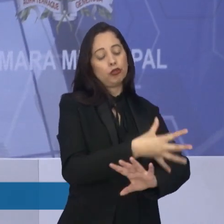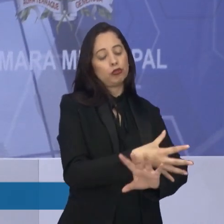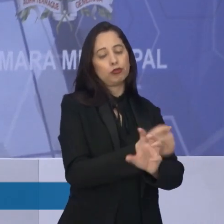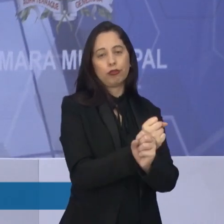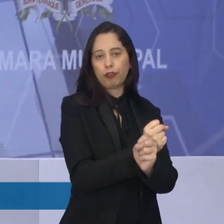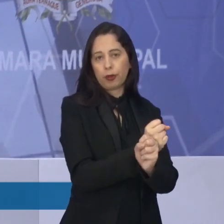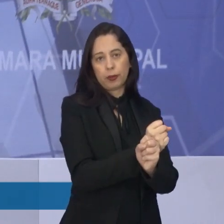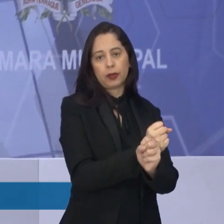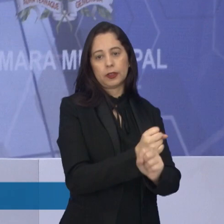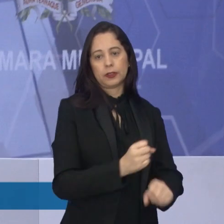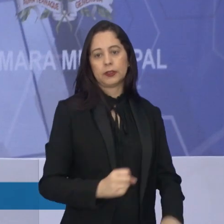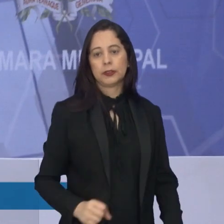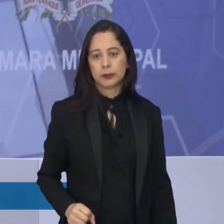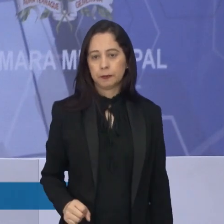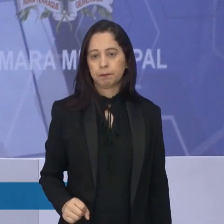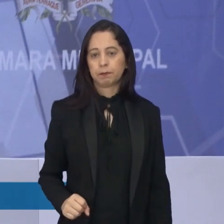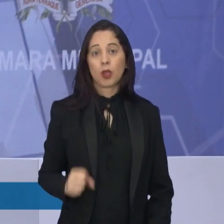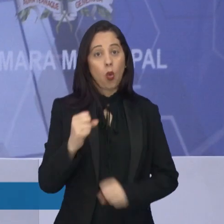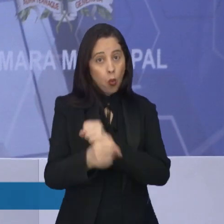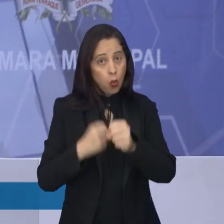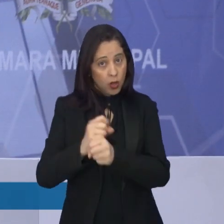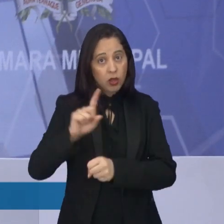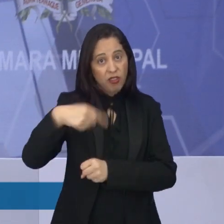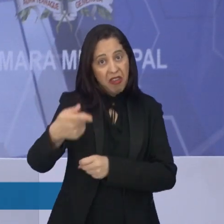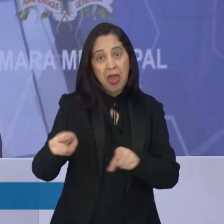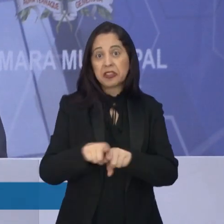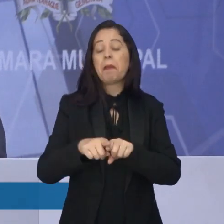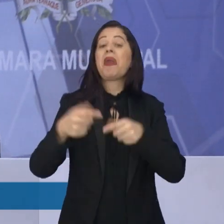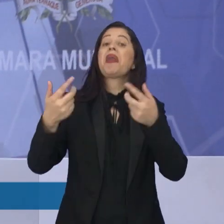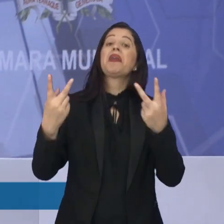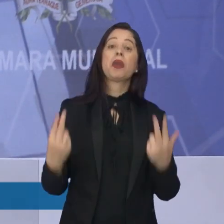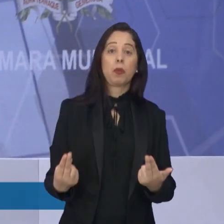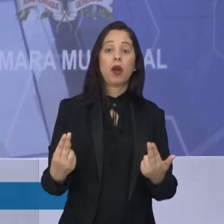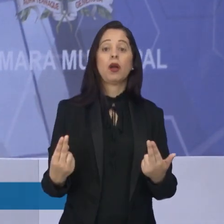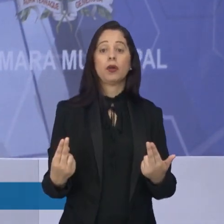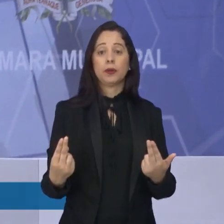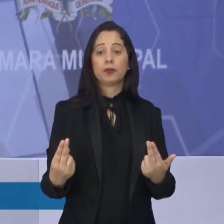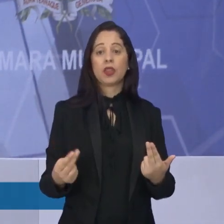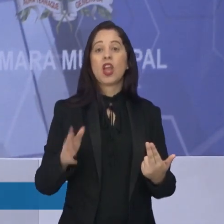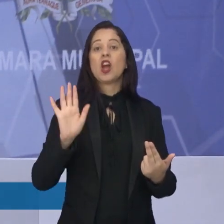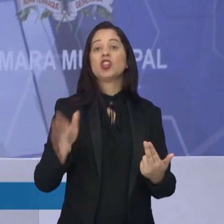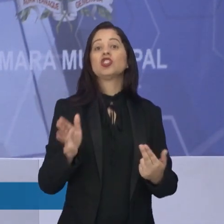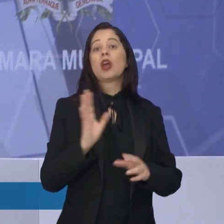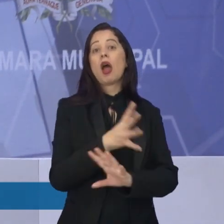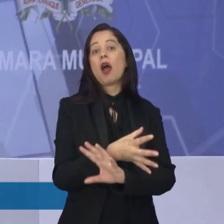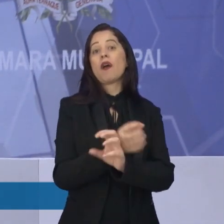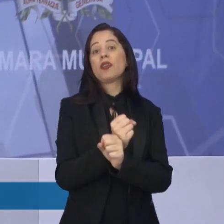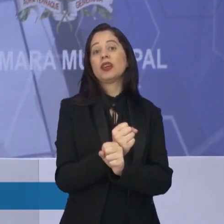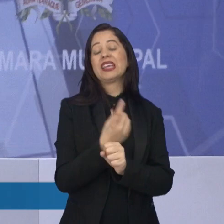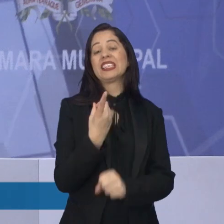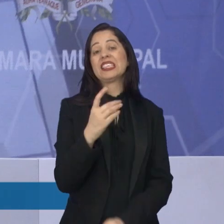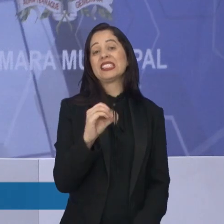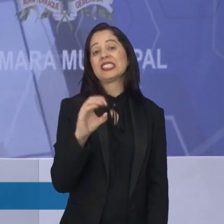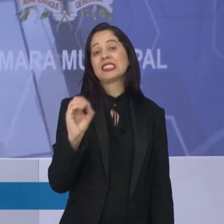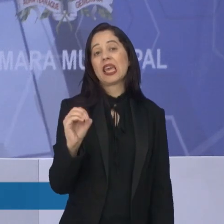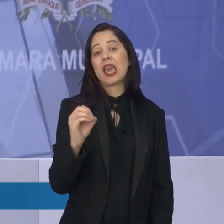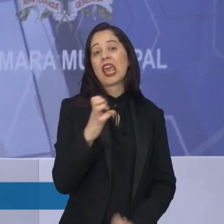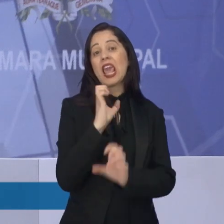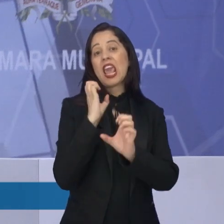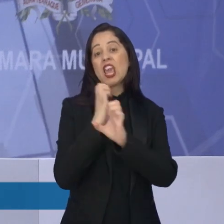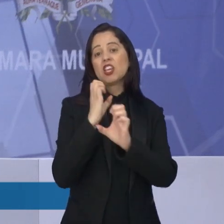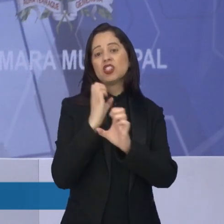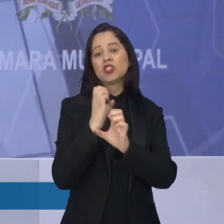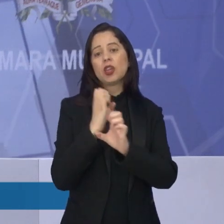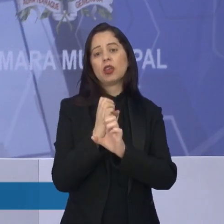anos. E no ano que vem também já estão contratados a formação de 100 engenheiros.